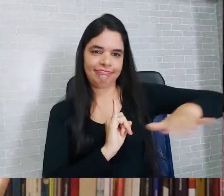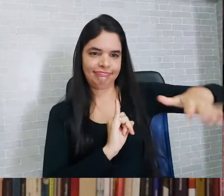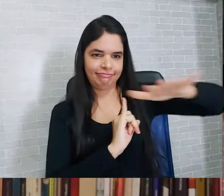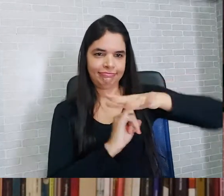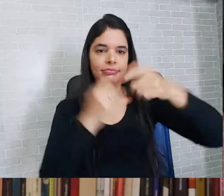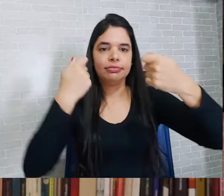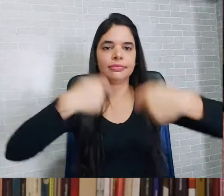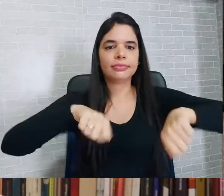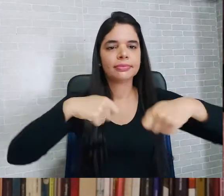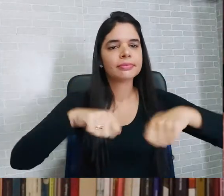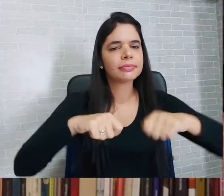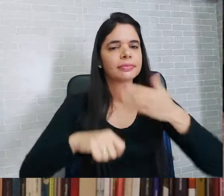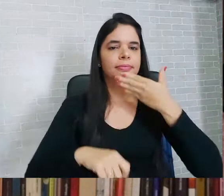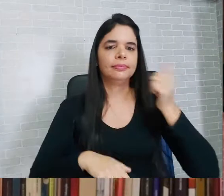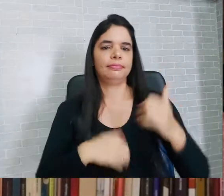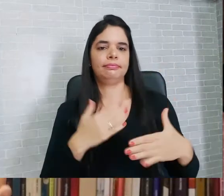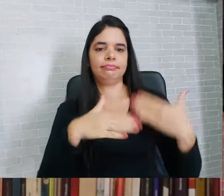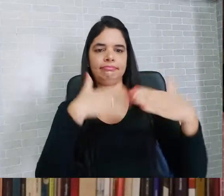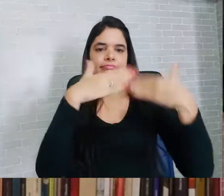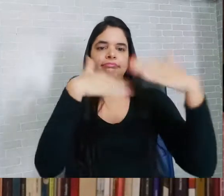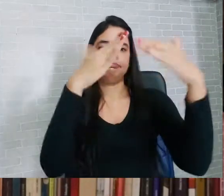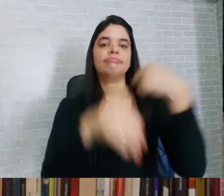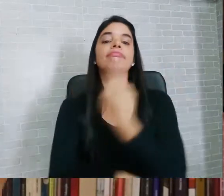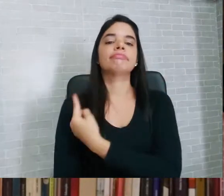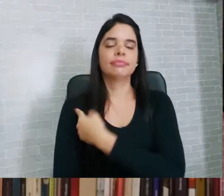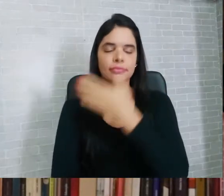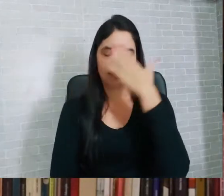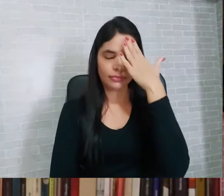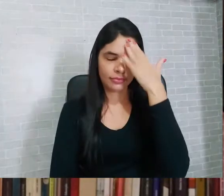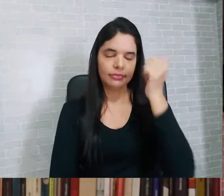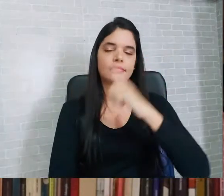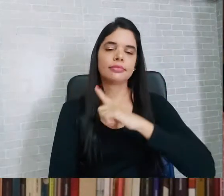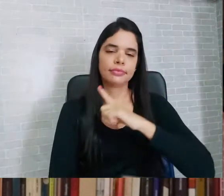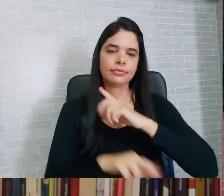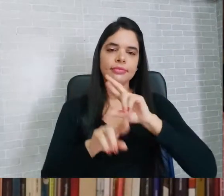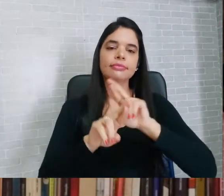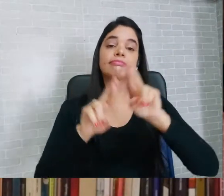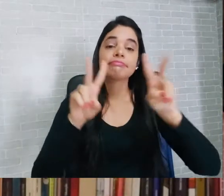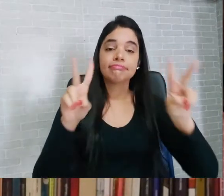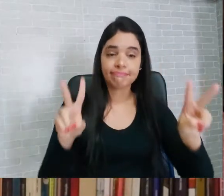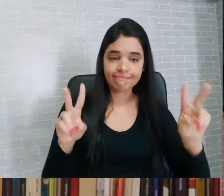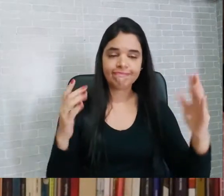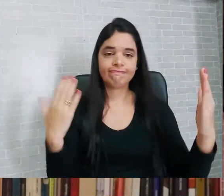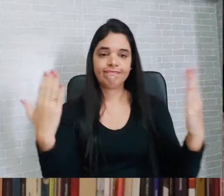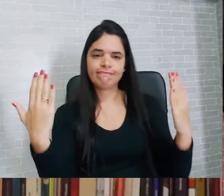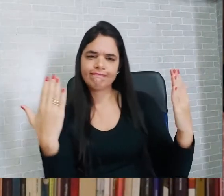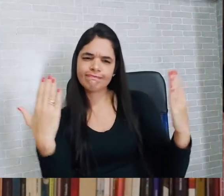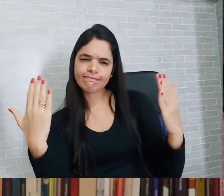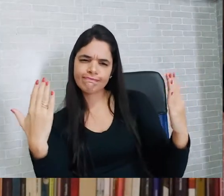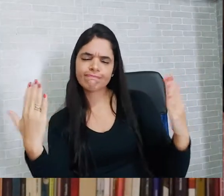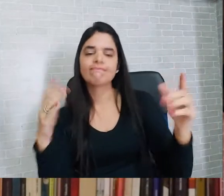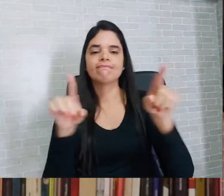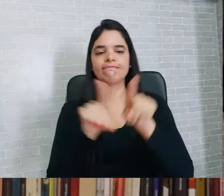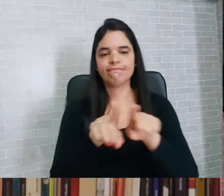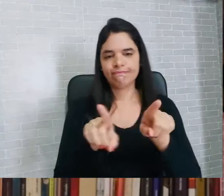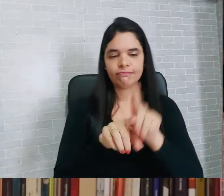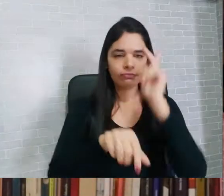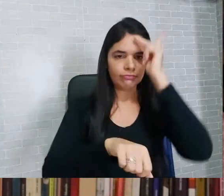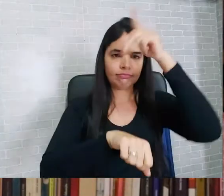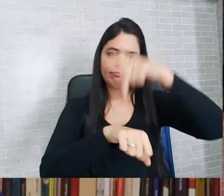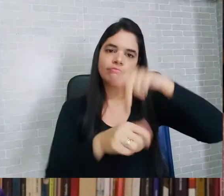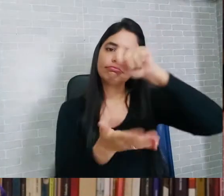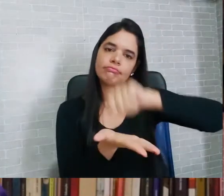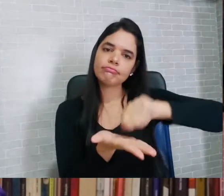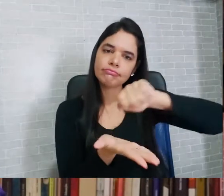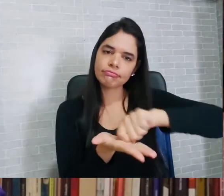ela precisa ser melhor desenvolvida, porque nós sabemos que há algumas distinções a respeito disso. Inclusive, Patrick